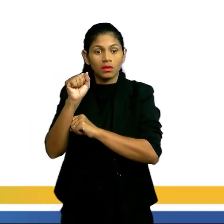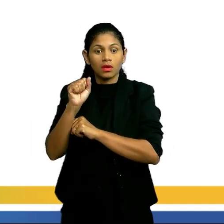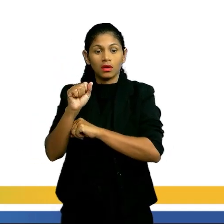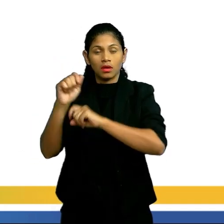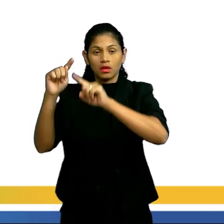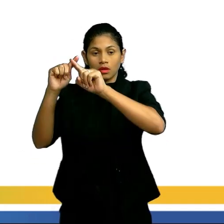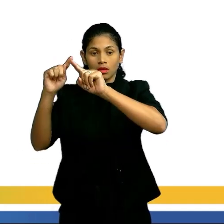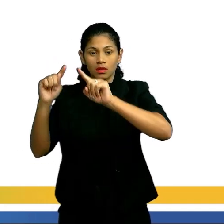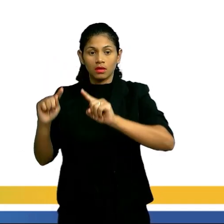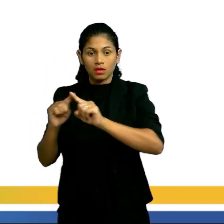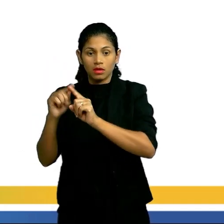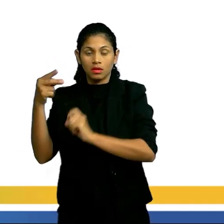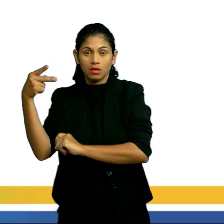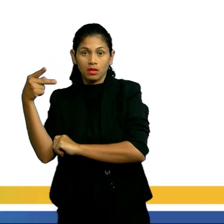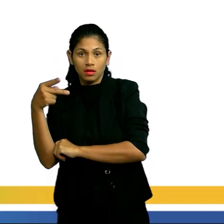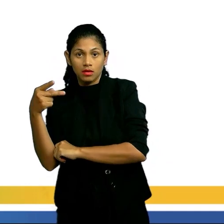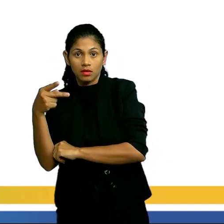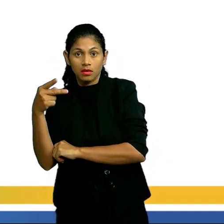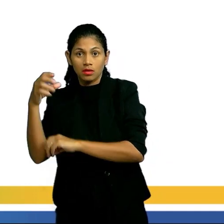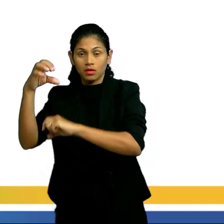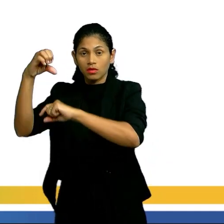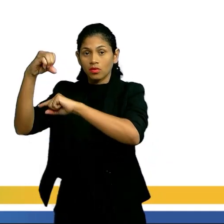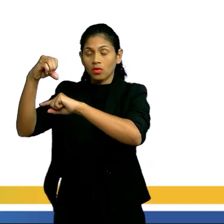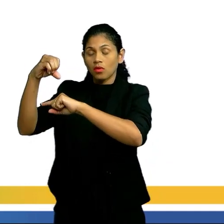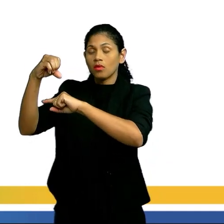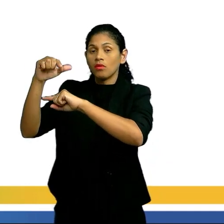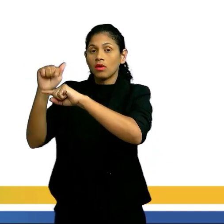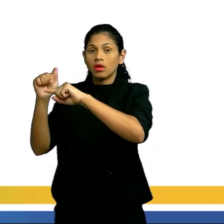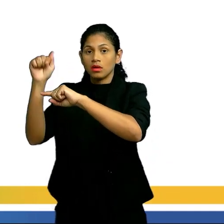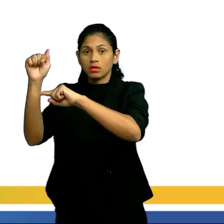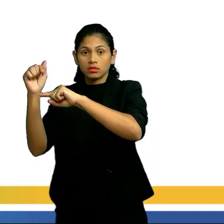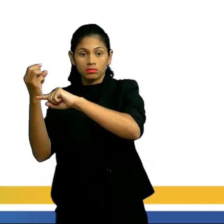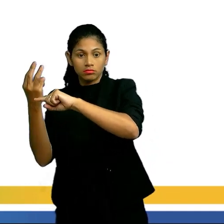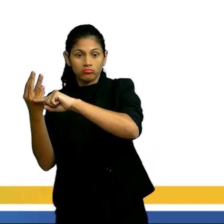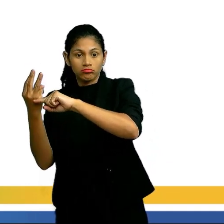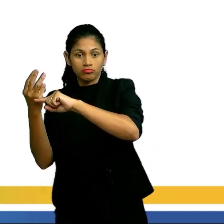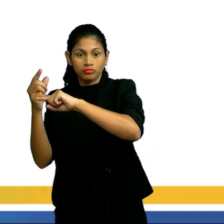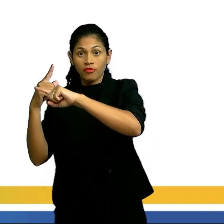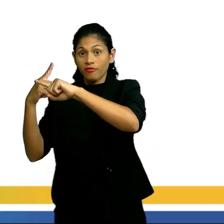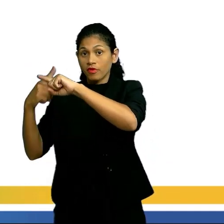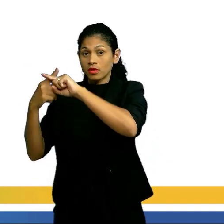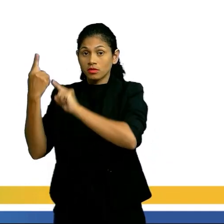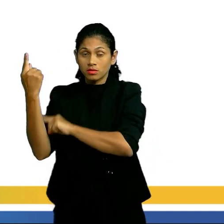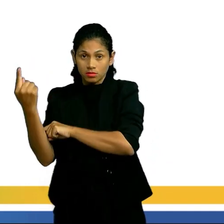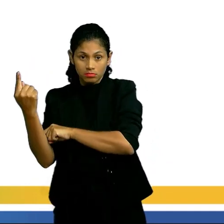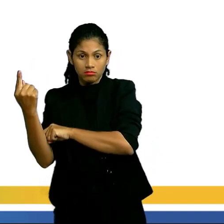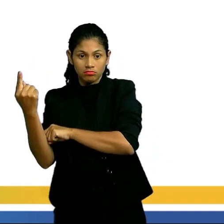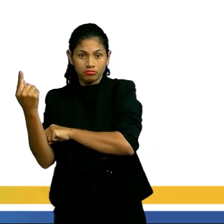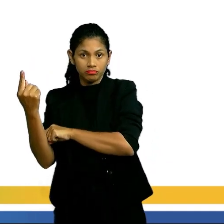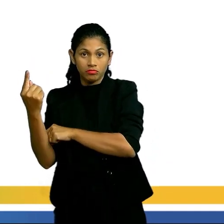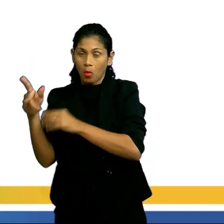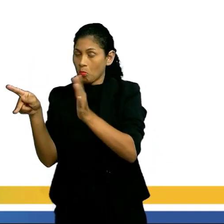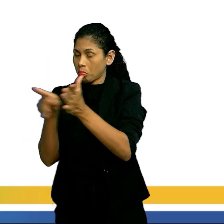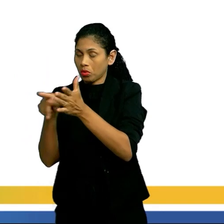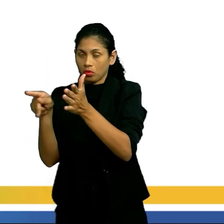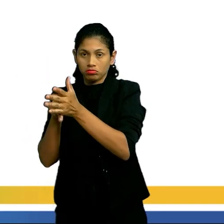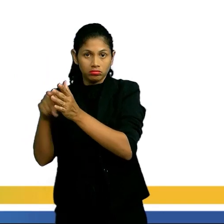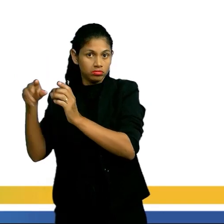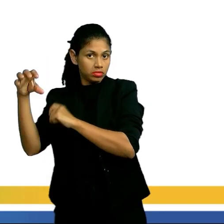inverso do segundo. Então, 9 raiz de 3 vezes 1 é o próprio 9 raiz de 3. E 2 vezes